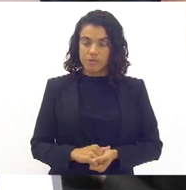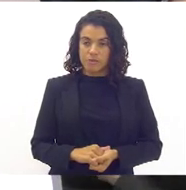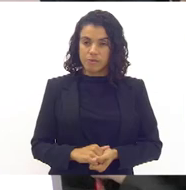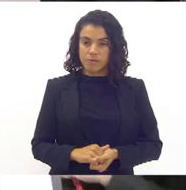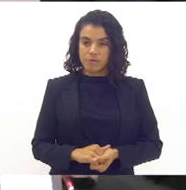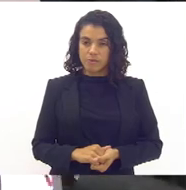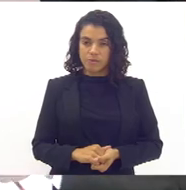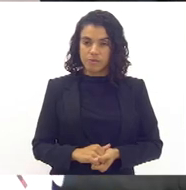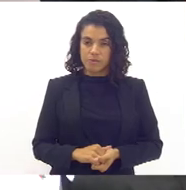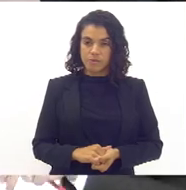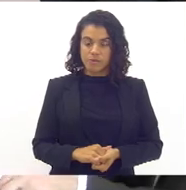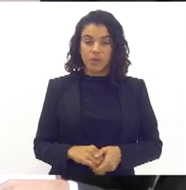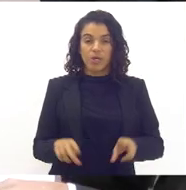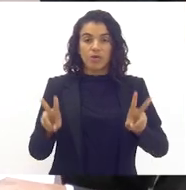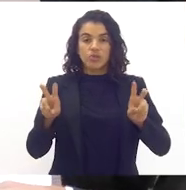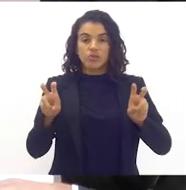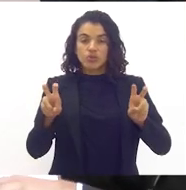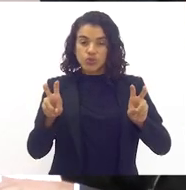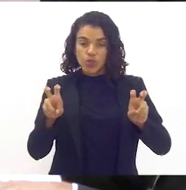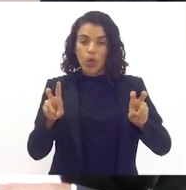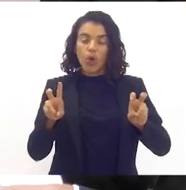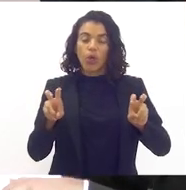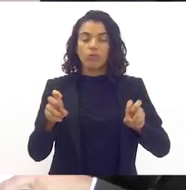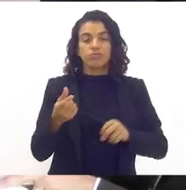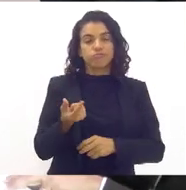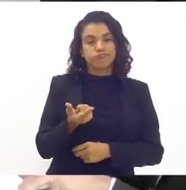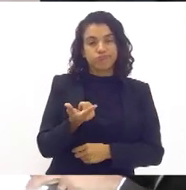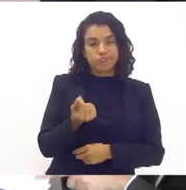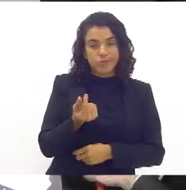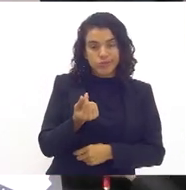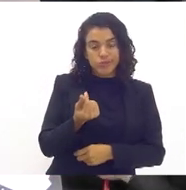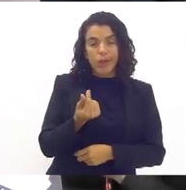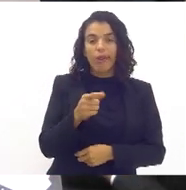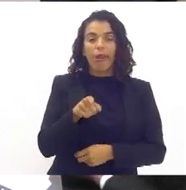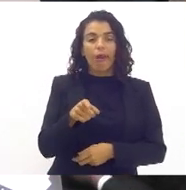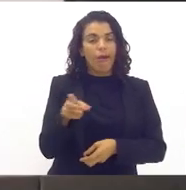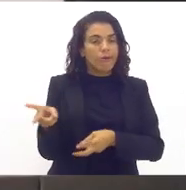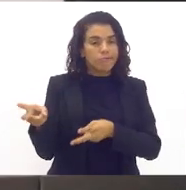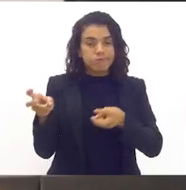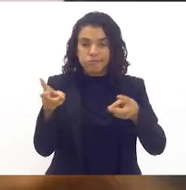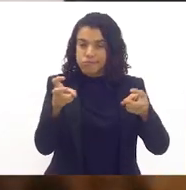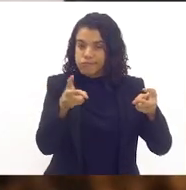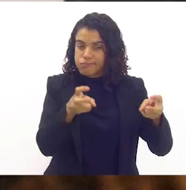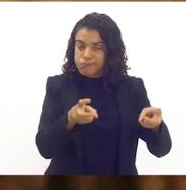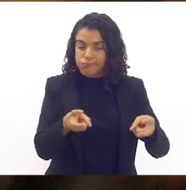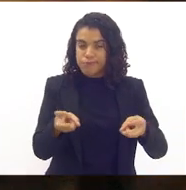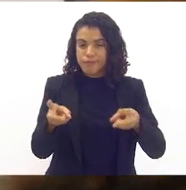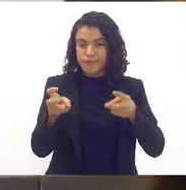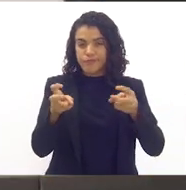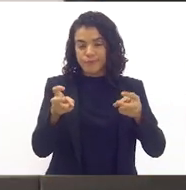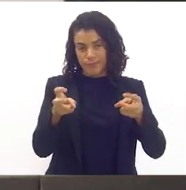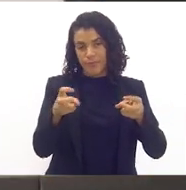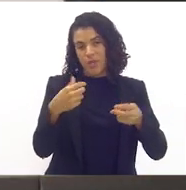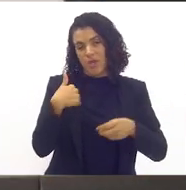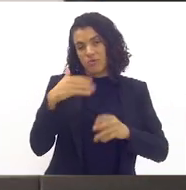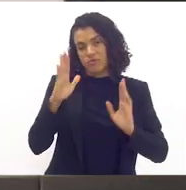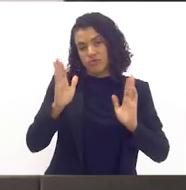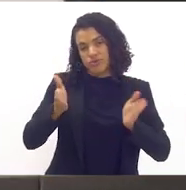Em relação ao estoque da dívida consolidada, o que se observa é algo que já tocamos aqui, eu tenho